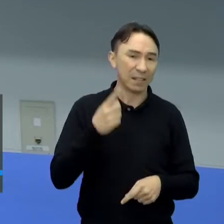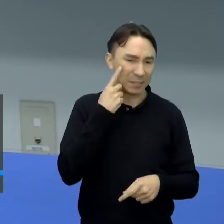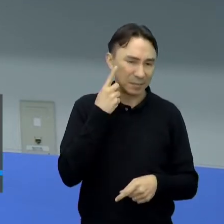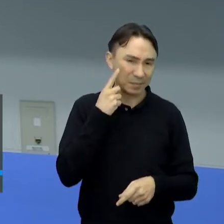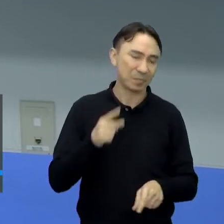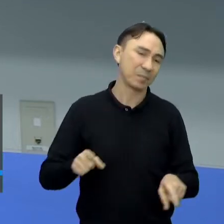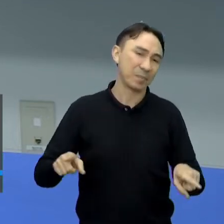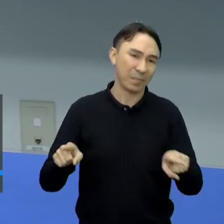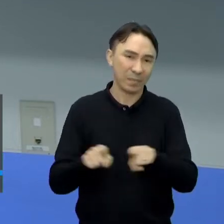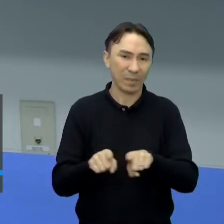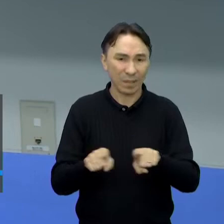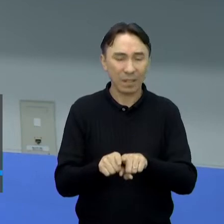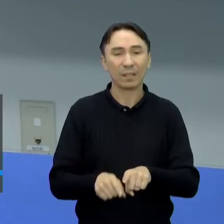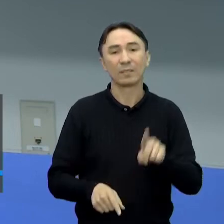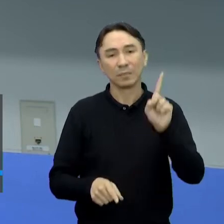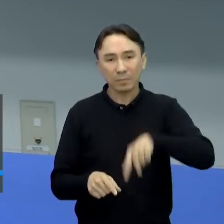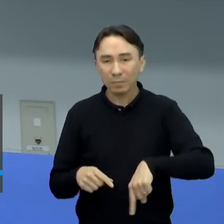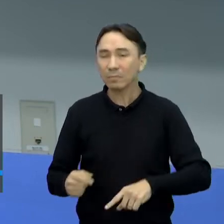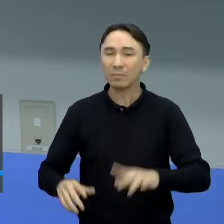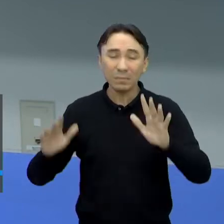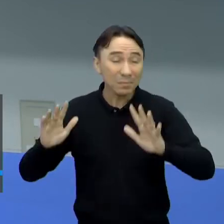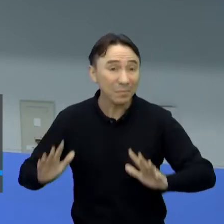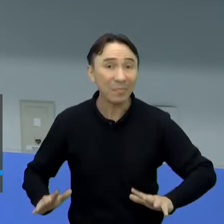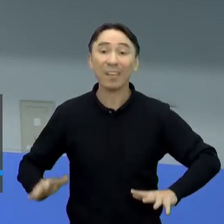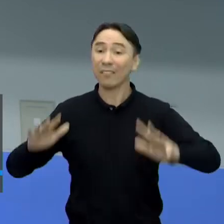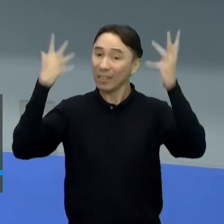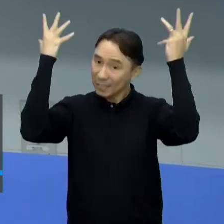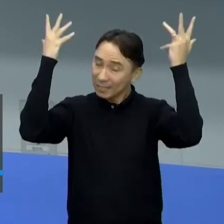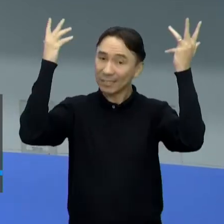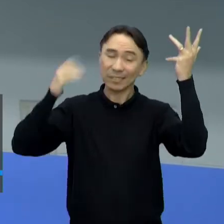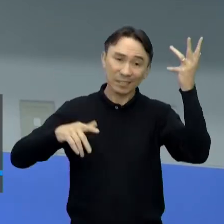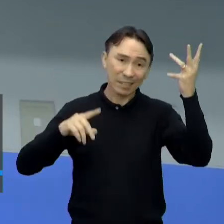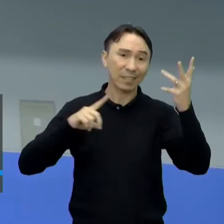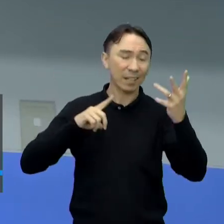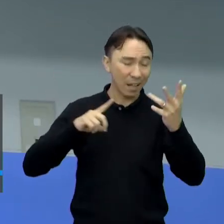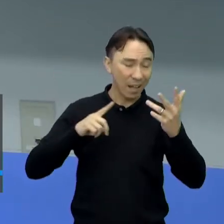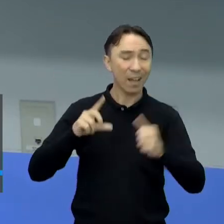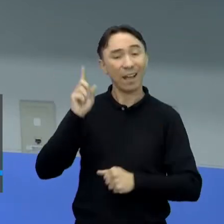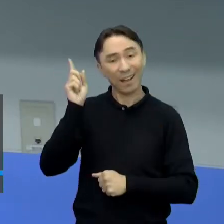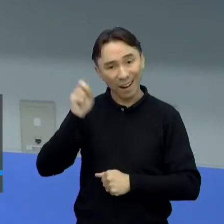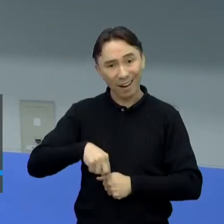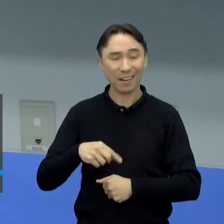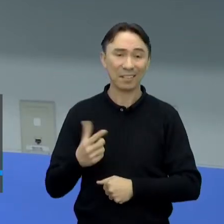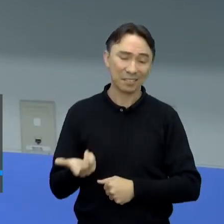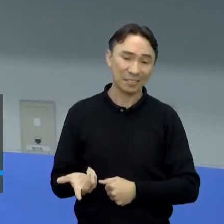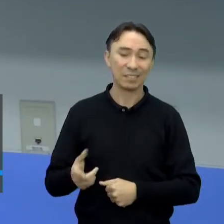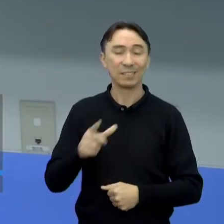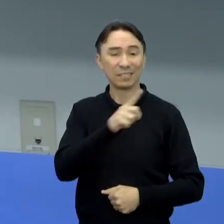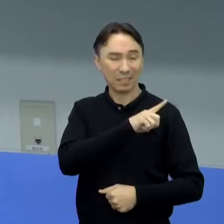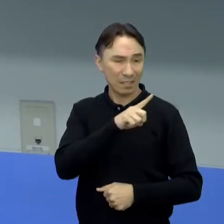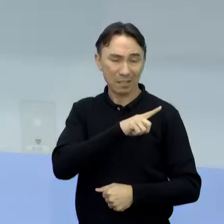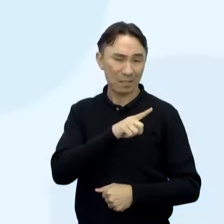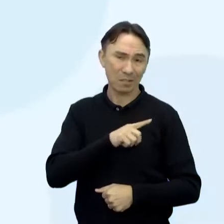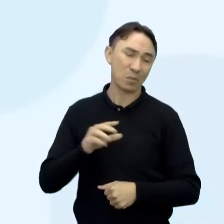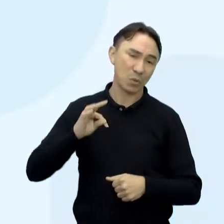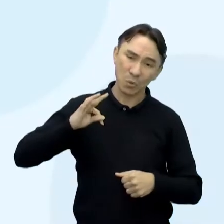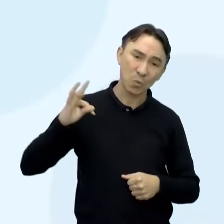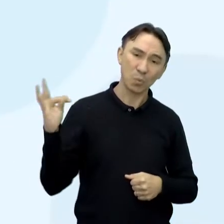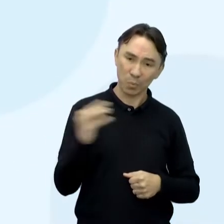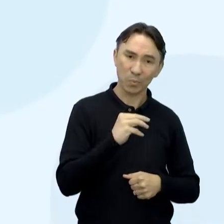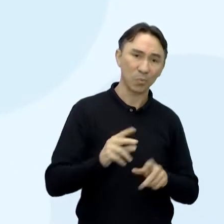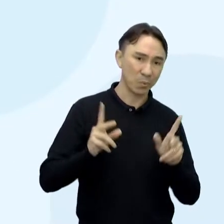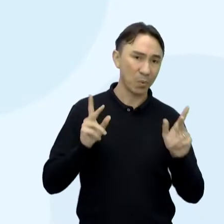é celebração, é comemoração, é aquilo que irmana a todos. Vamos para o